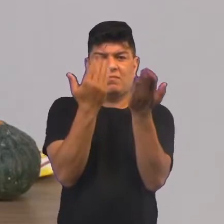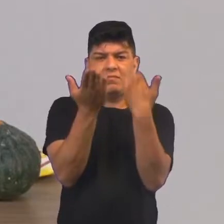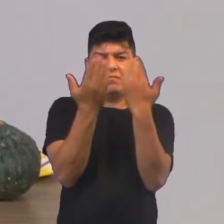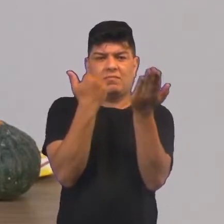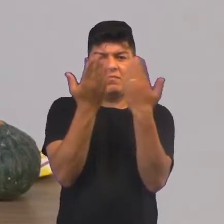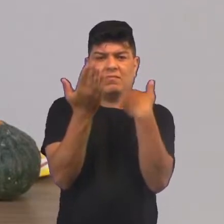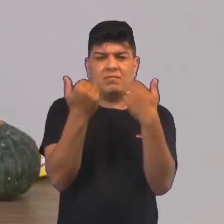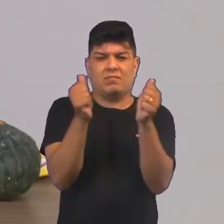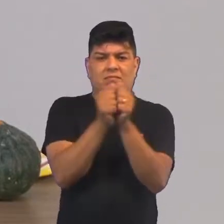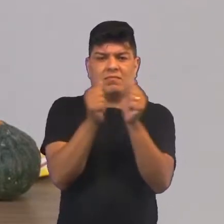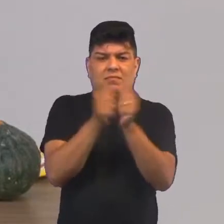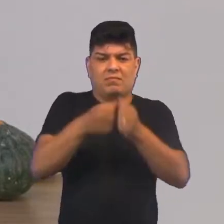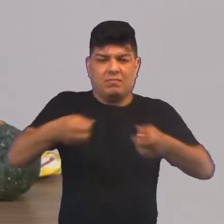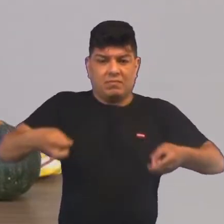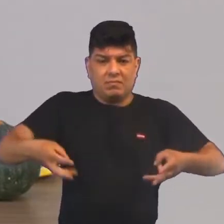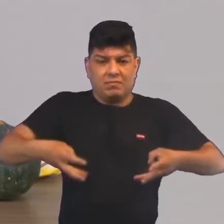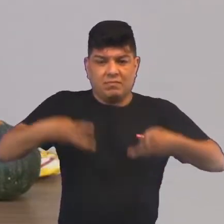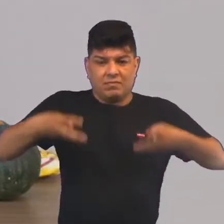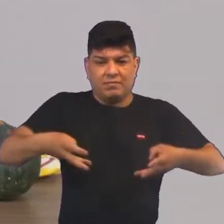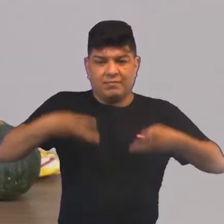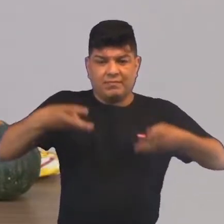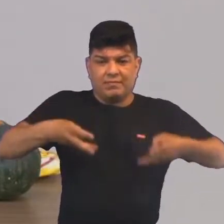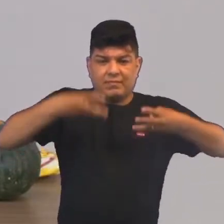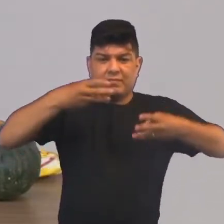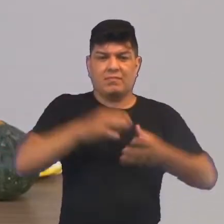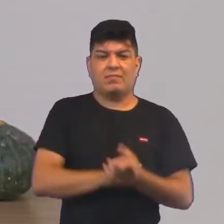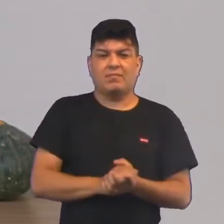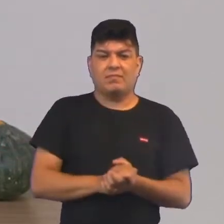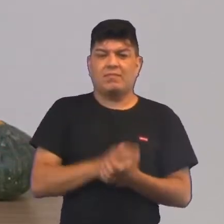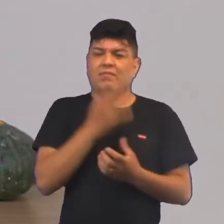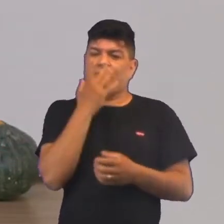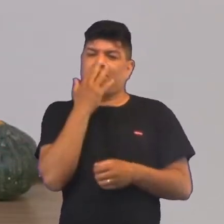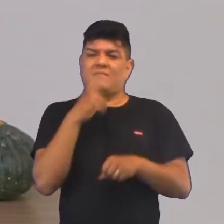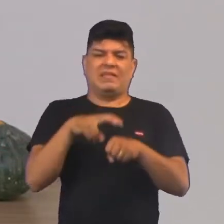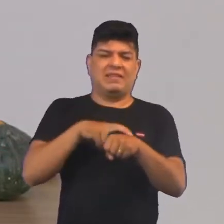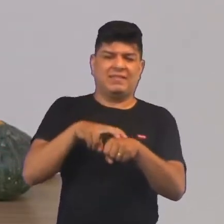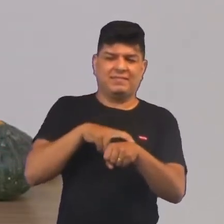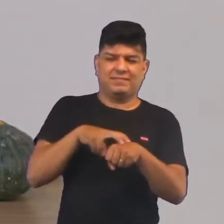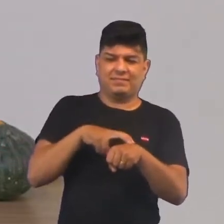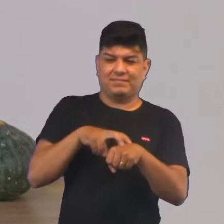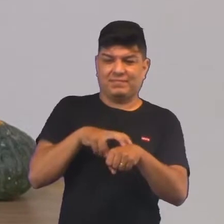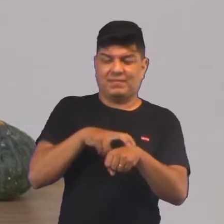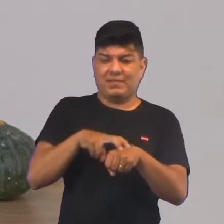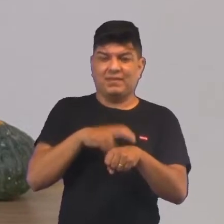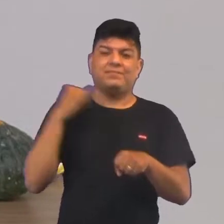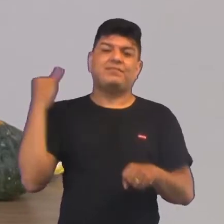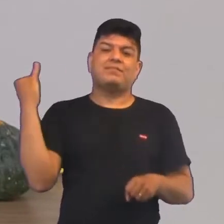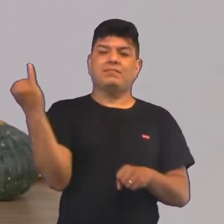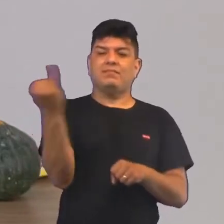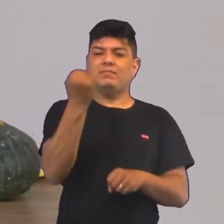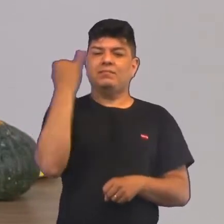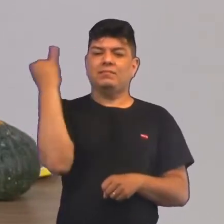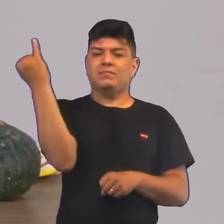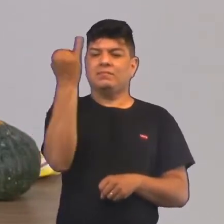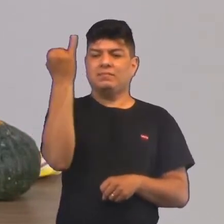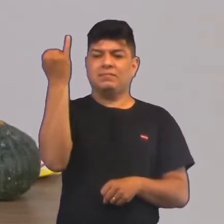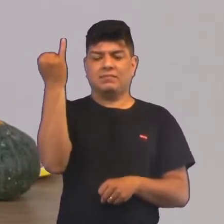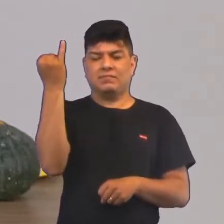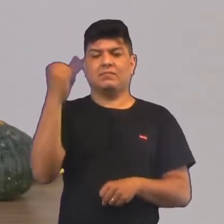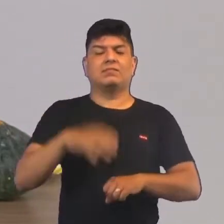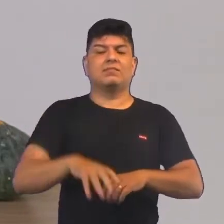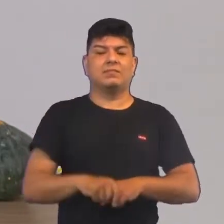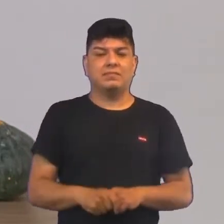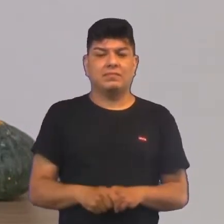a alface também, que levantou ali, falou da sua cor, que era verde, que era muito importante, era uma verdura